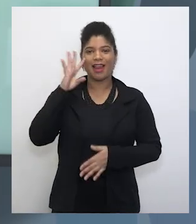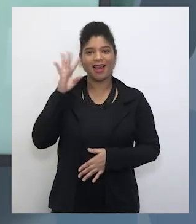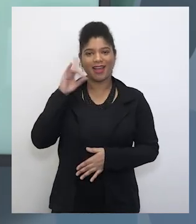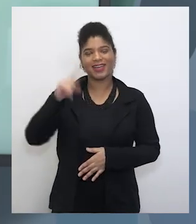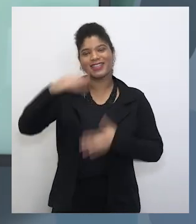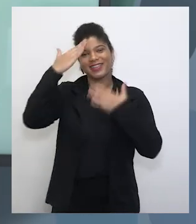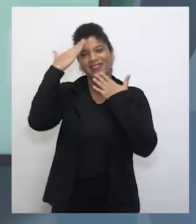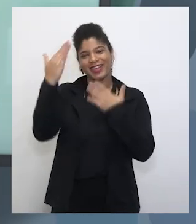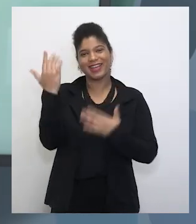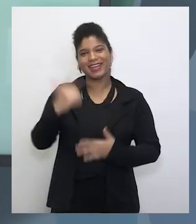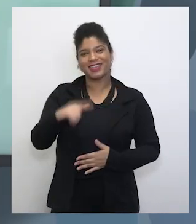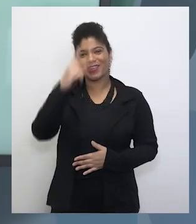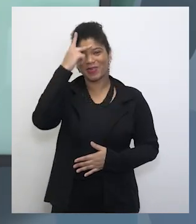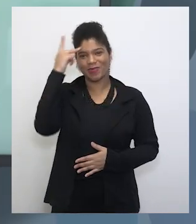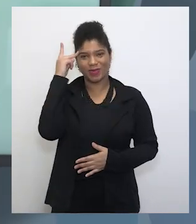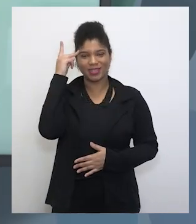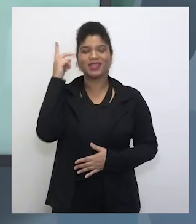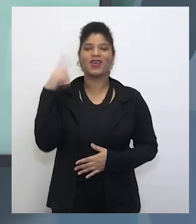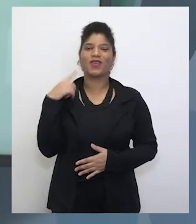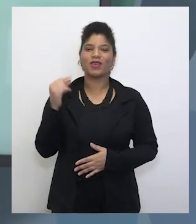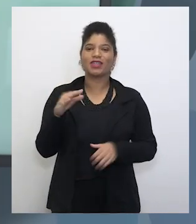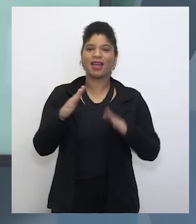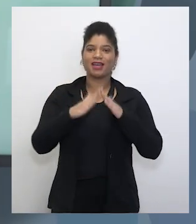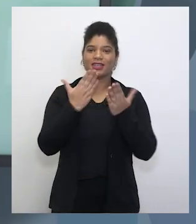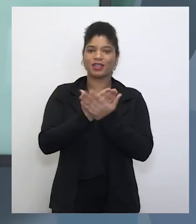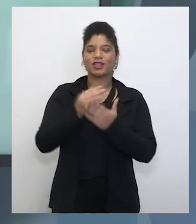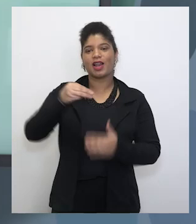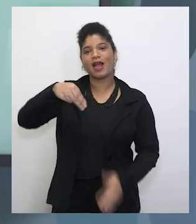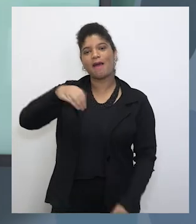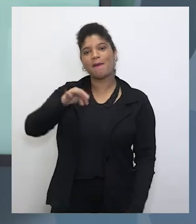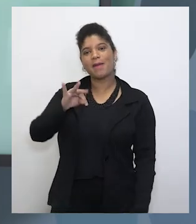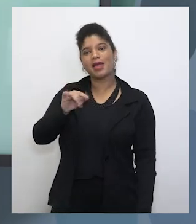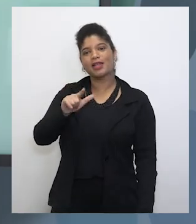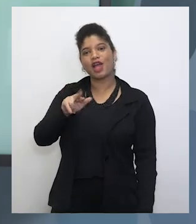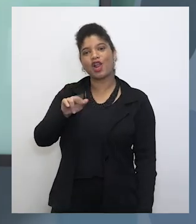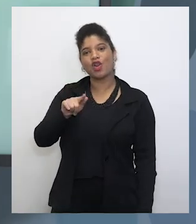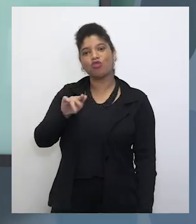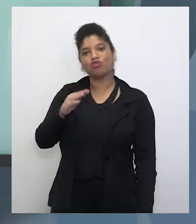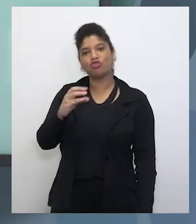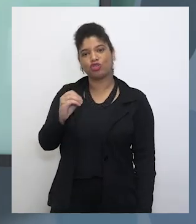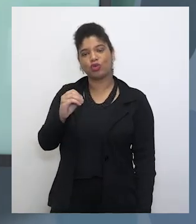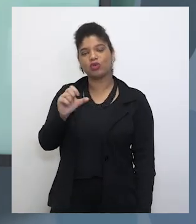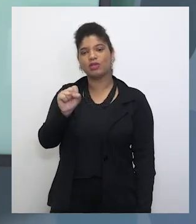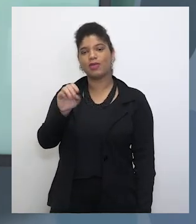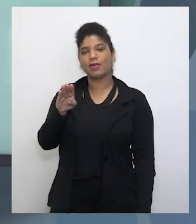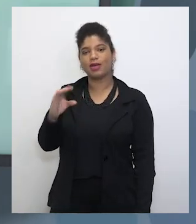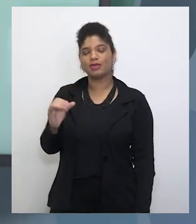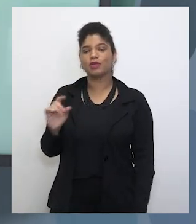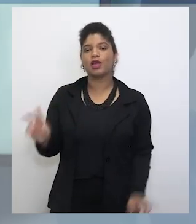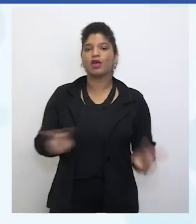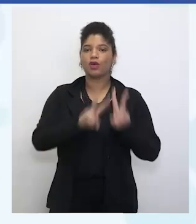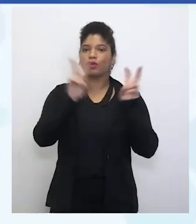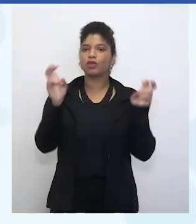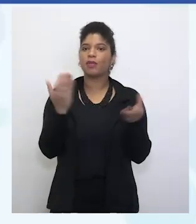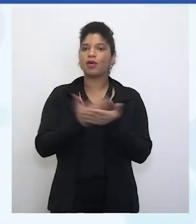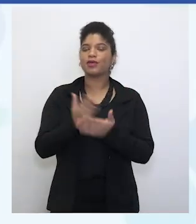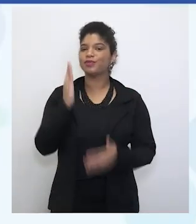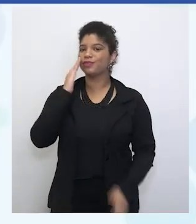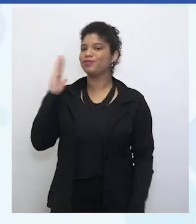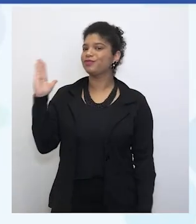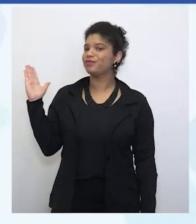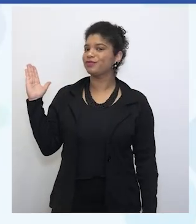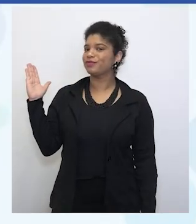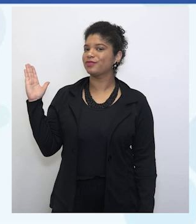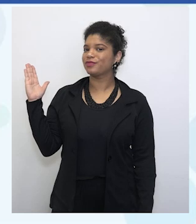muito obrigado mais uma vez, pessoal aí do Metalúrgico de São Bernardo. Ok? Vamos lá. Título da nossa aula aparecendo aqui na tela para